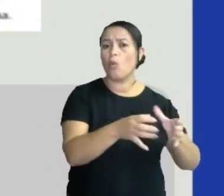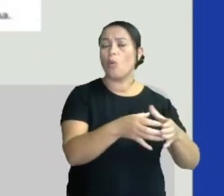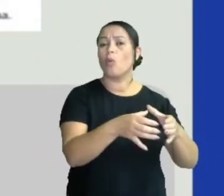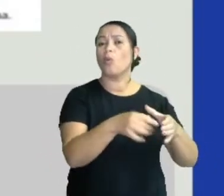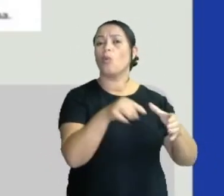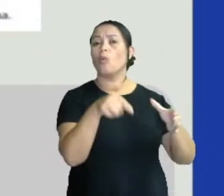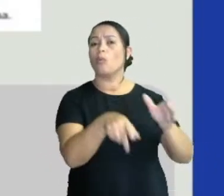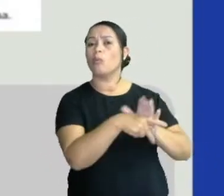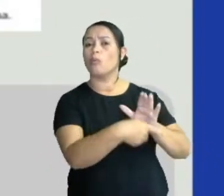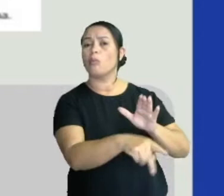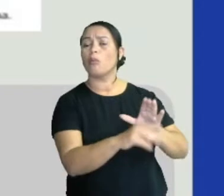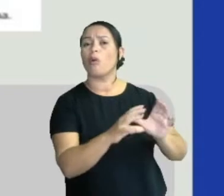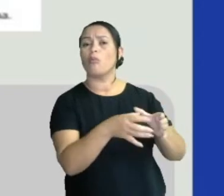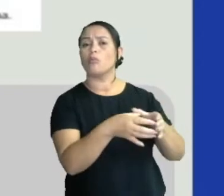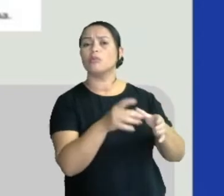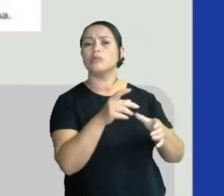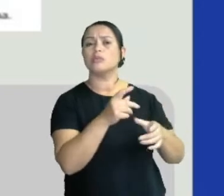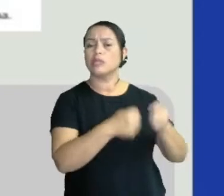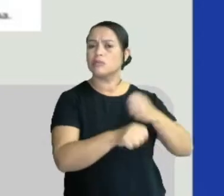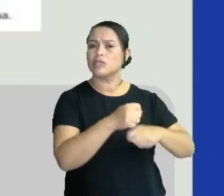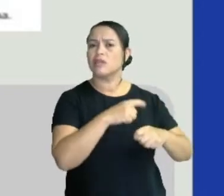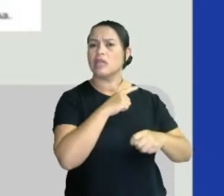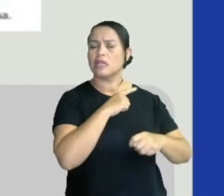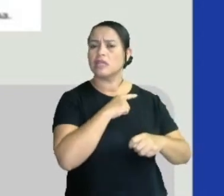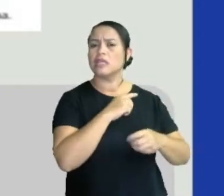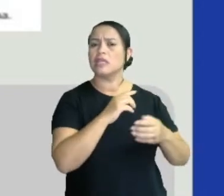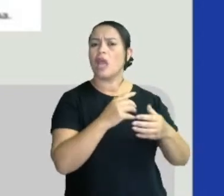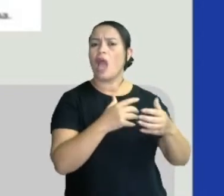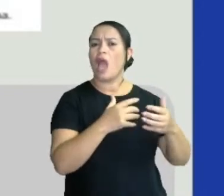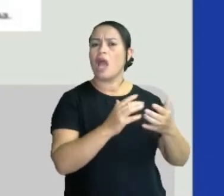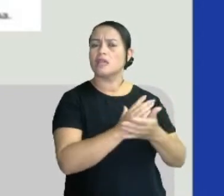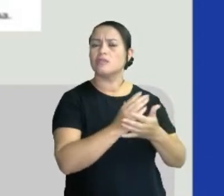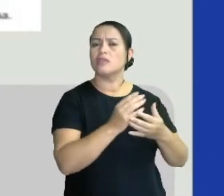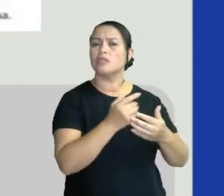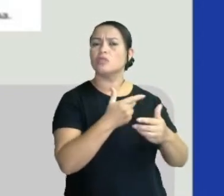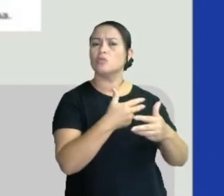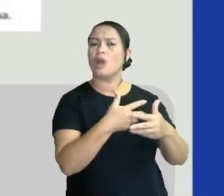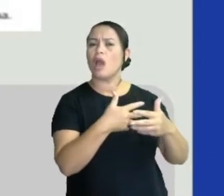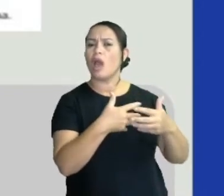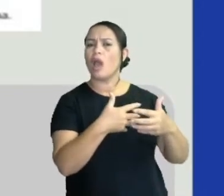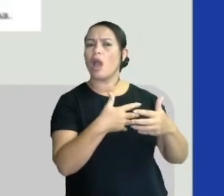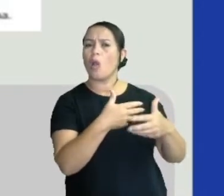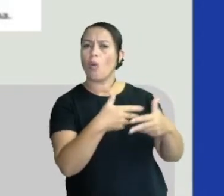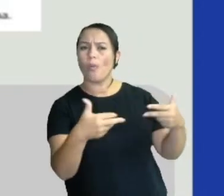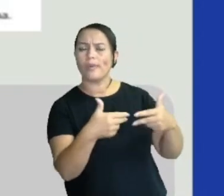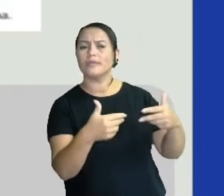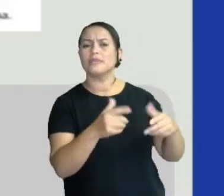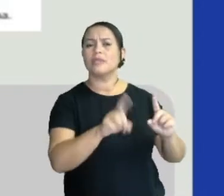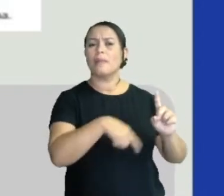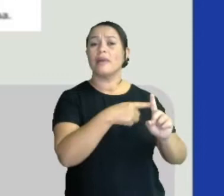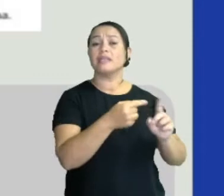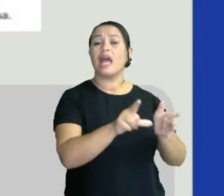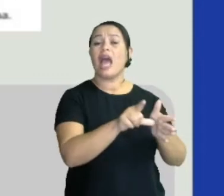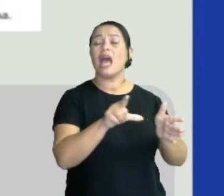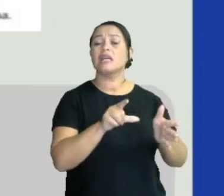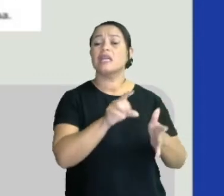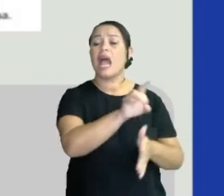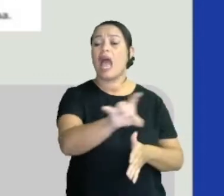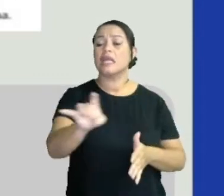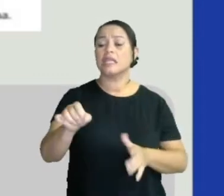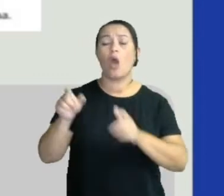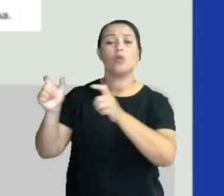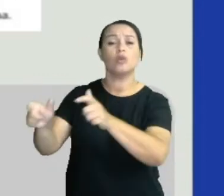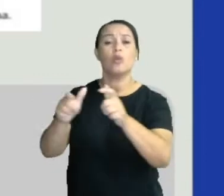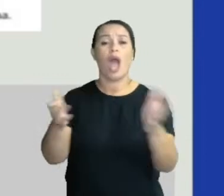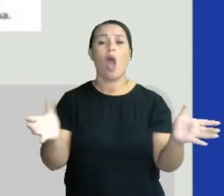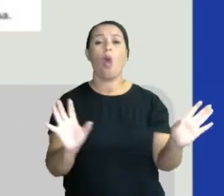que teriam uma complexidade a mais, se antes era feita de forma cada um no seu espaço, agora era feita de